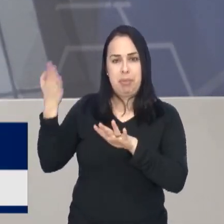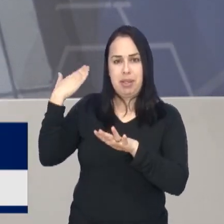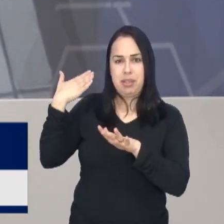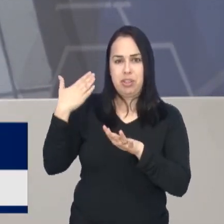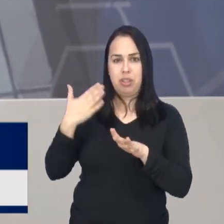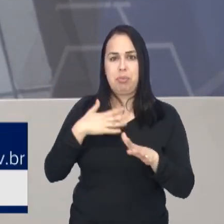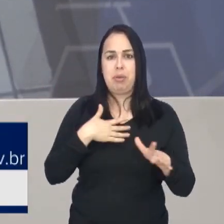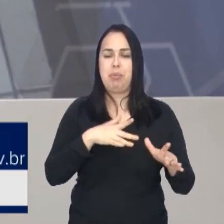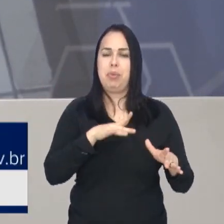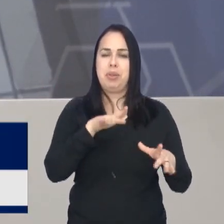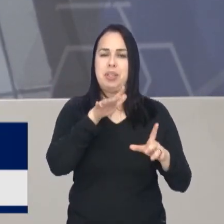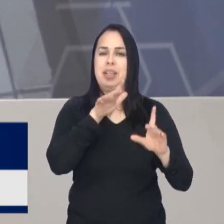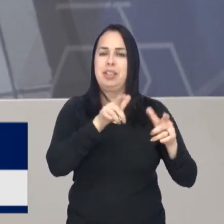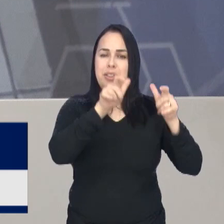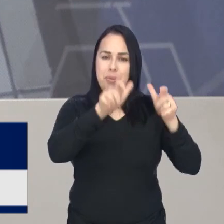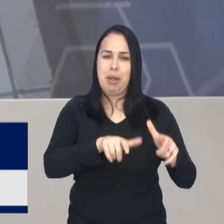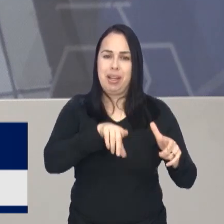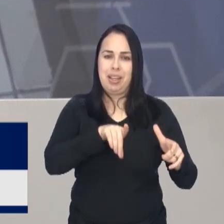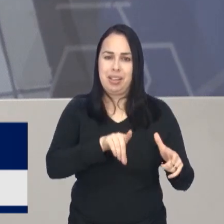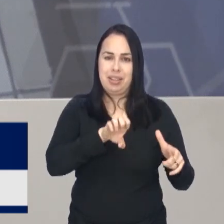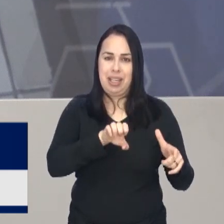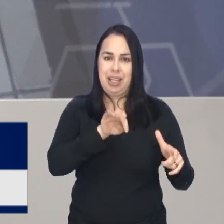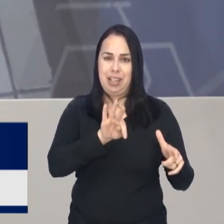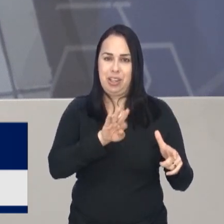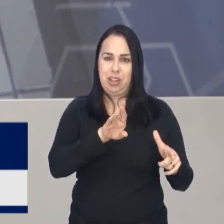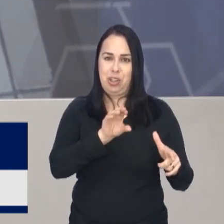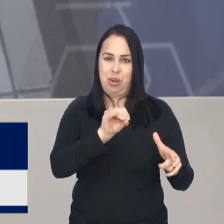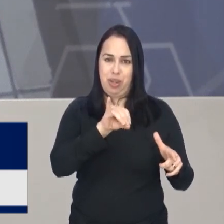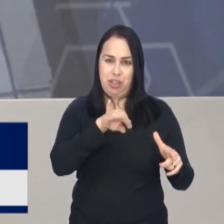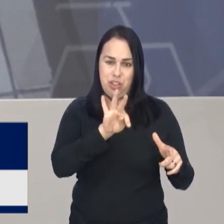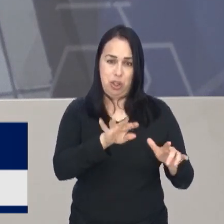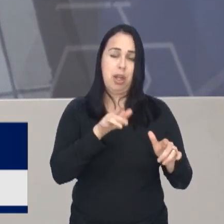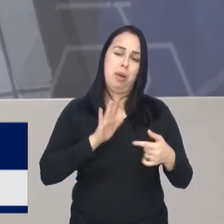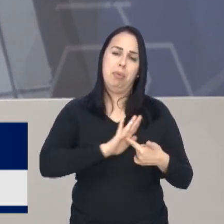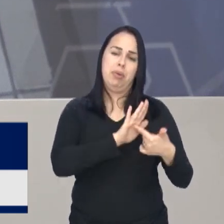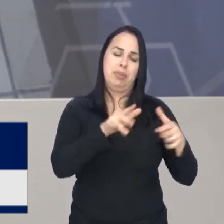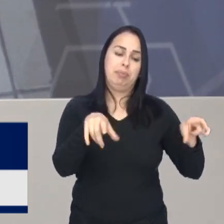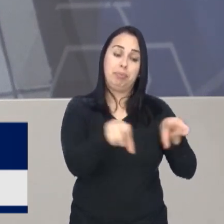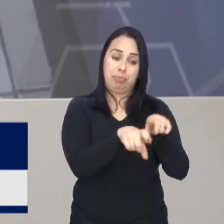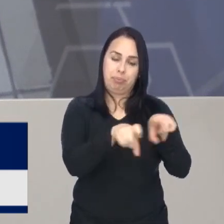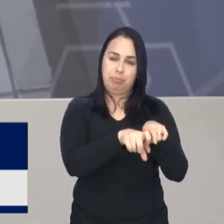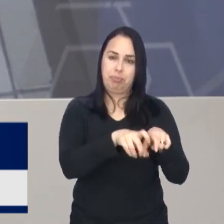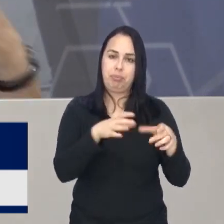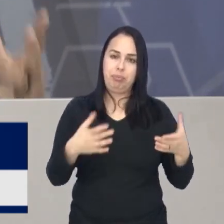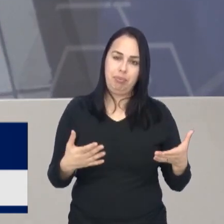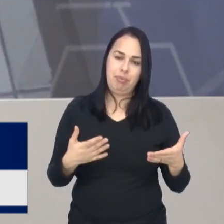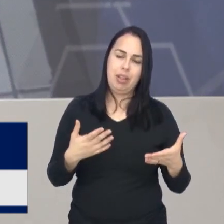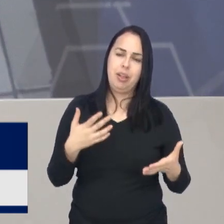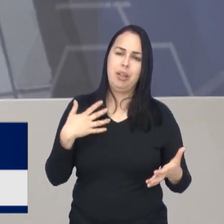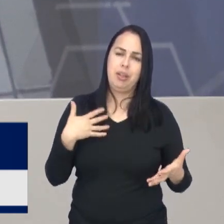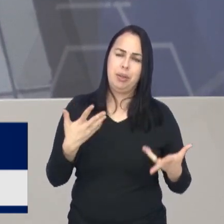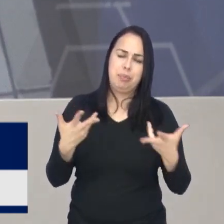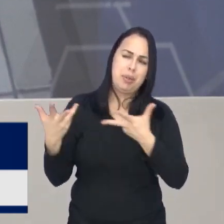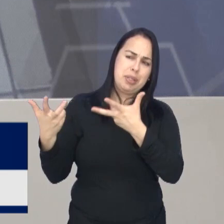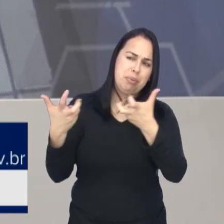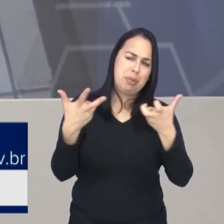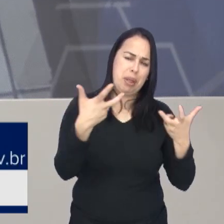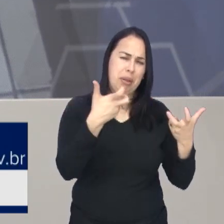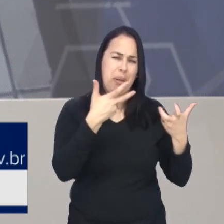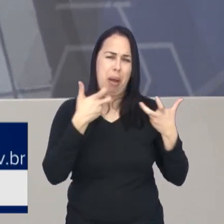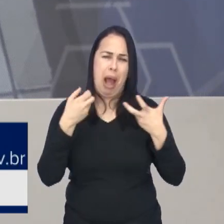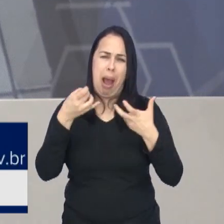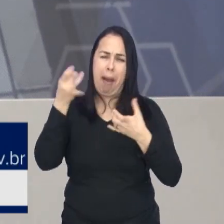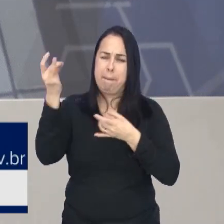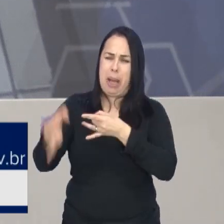do Detroit, né, a situação de uma quadra do Detroit. E aí a gente vê tantas mazelas aqui na cidade de São José